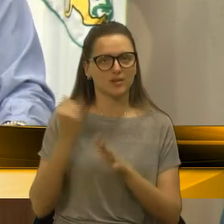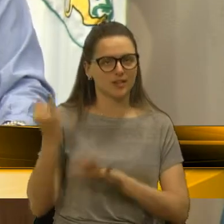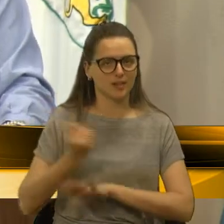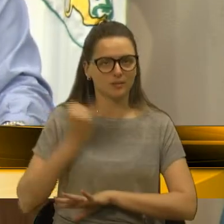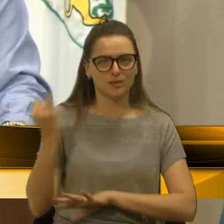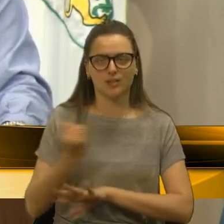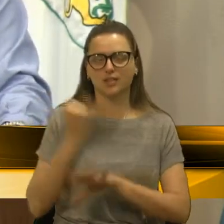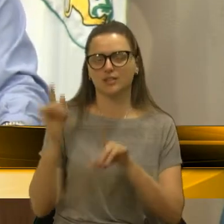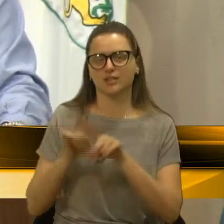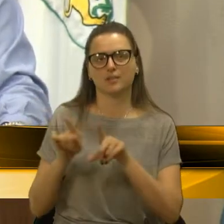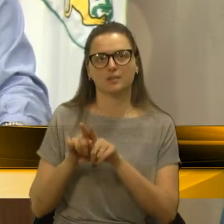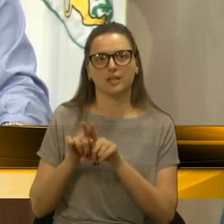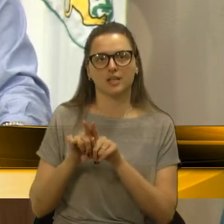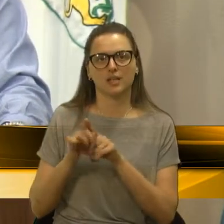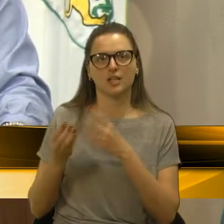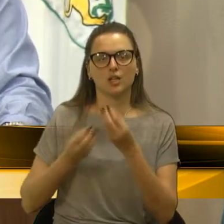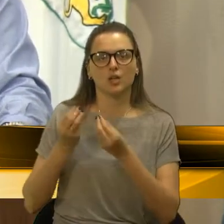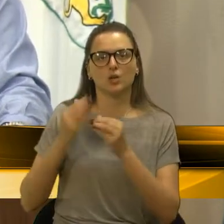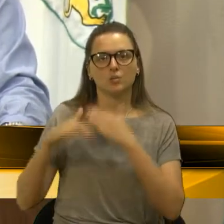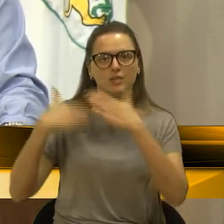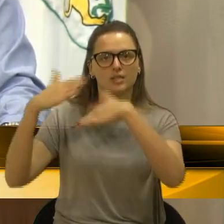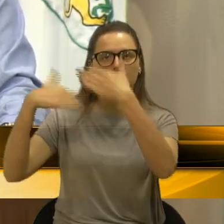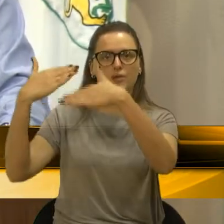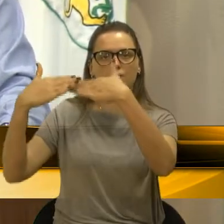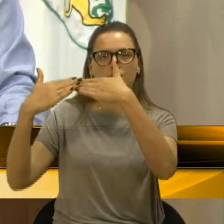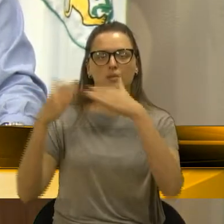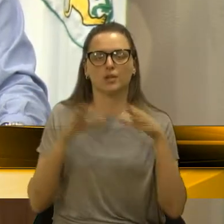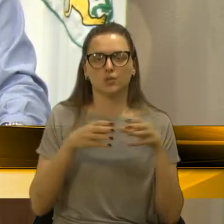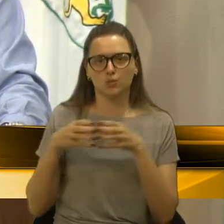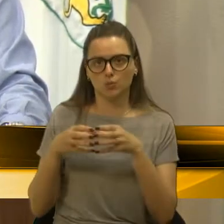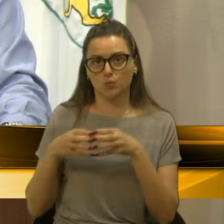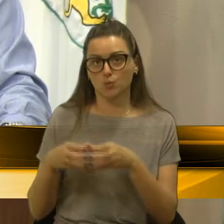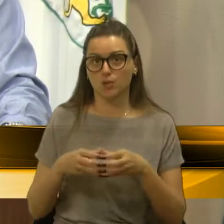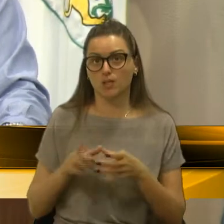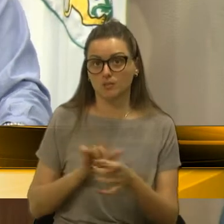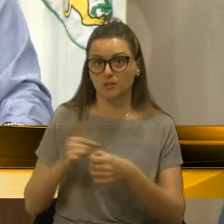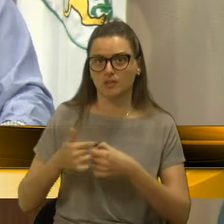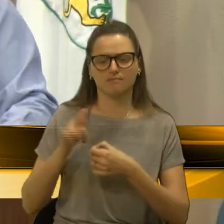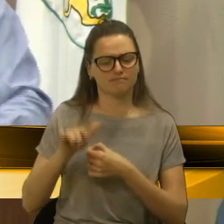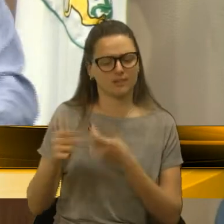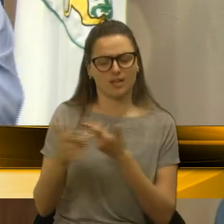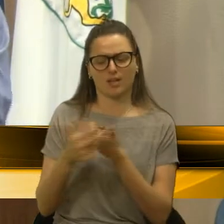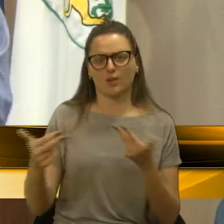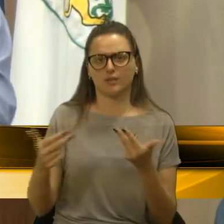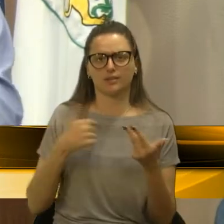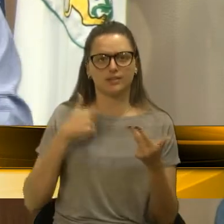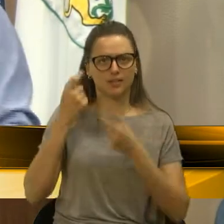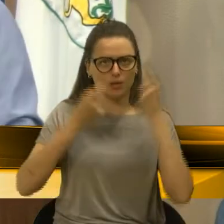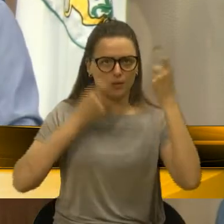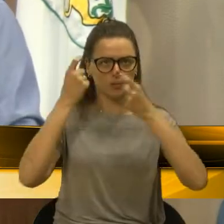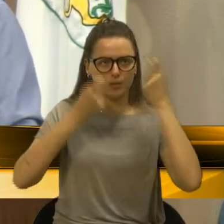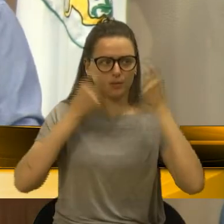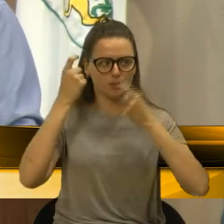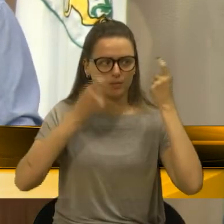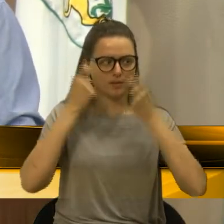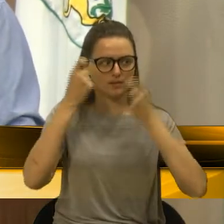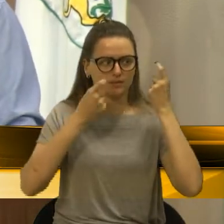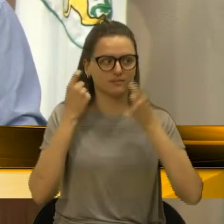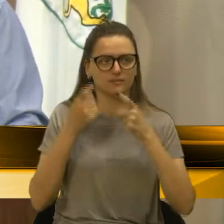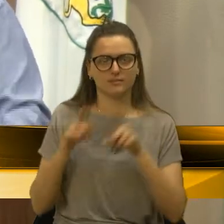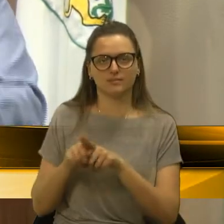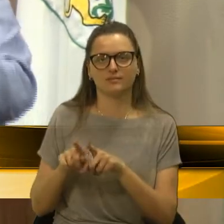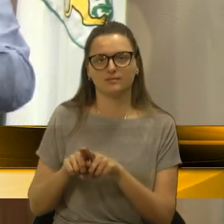fundamental, do ponto de vista do desenvolvimento turístico da cidade. Então, essas questões assim que me preocupam, né? E